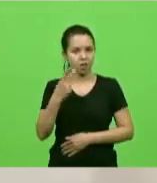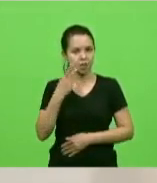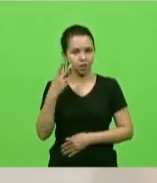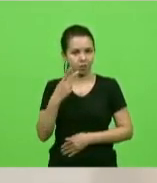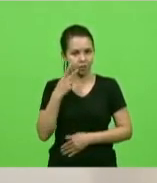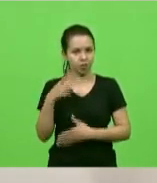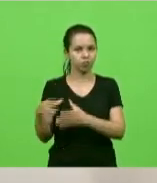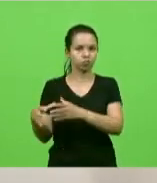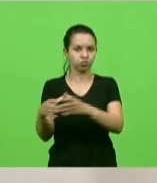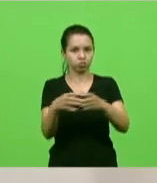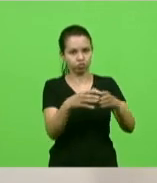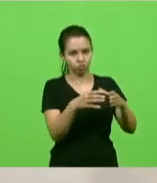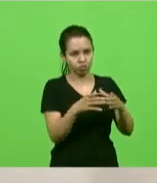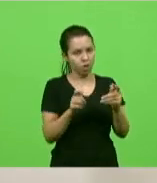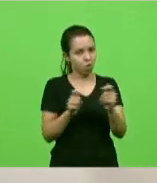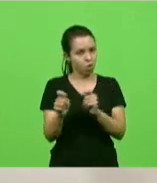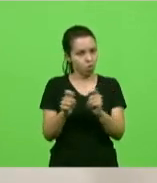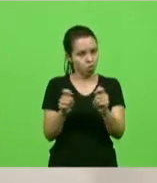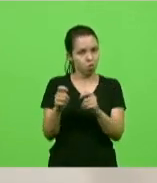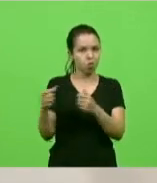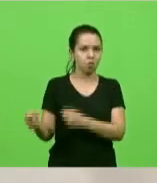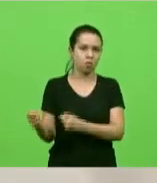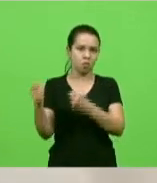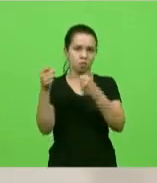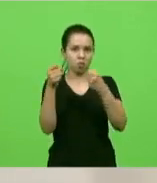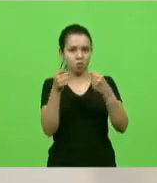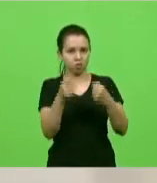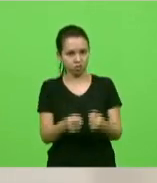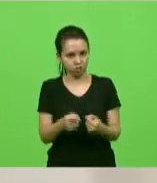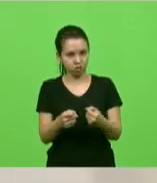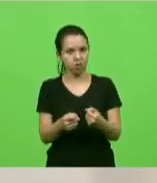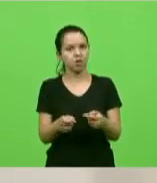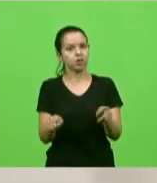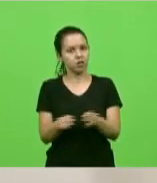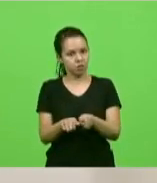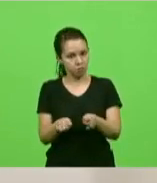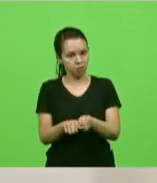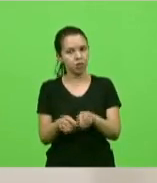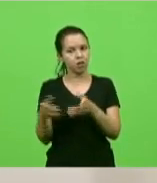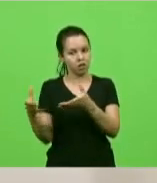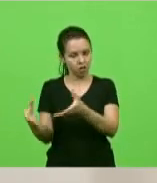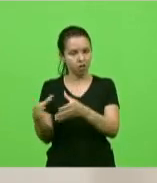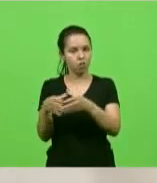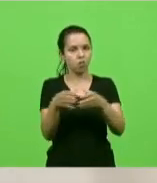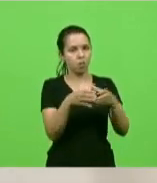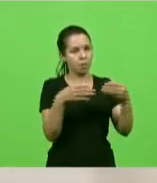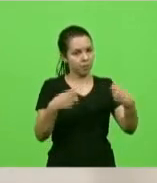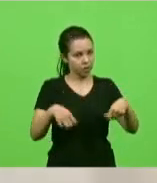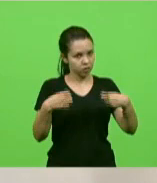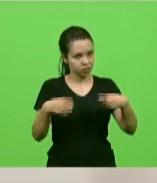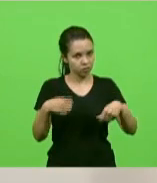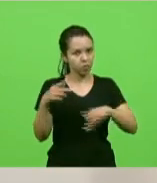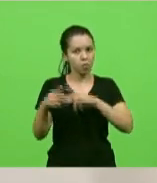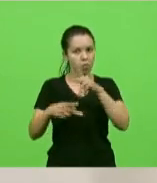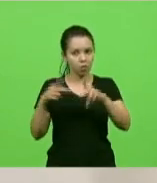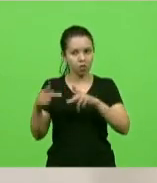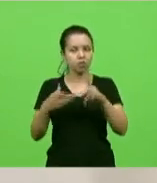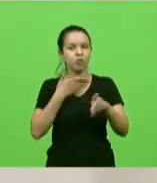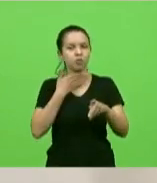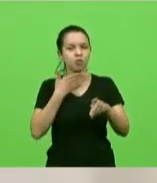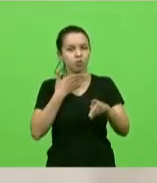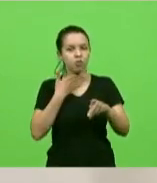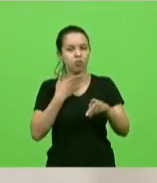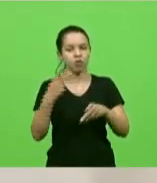poder. Assim, se espera que o mesmo amplie a voz do povo de forma equilibrada, tendo como norte a